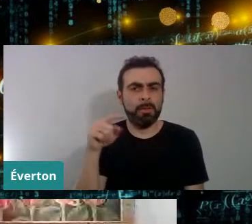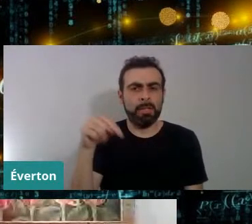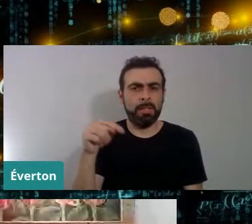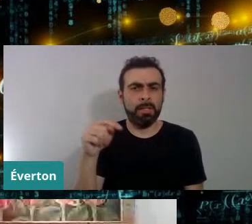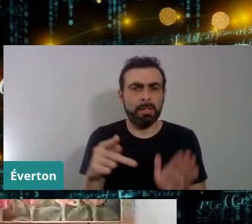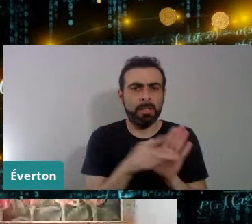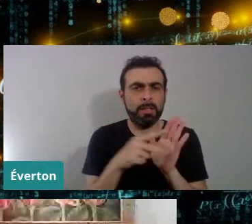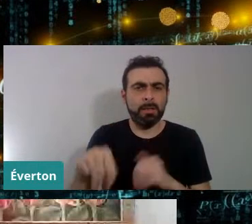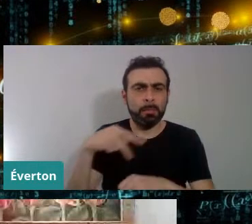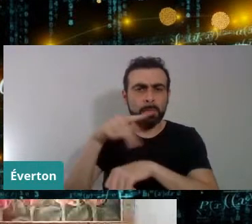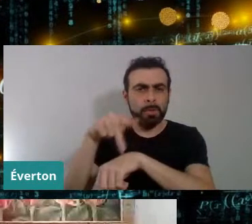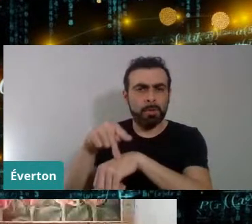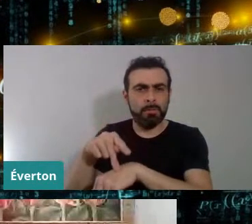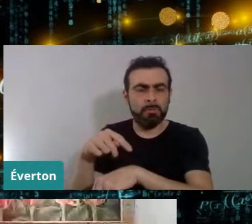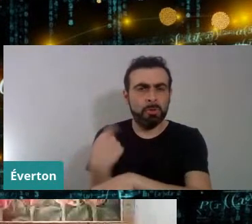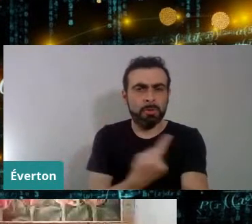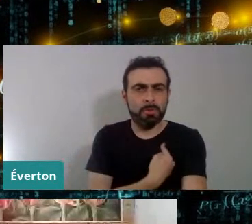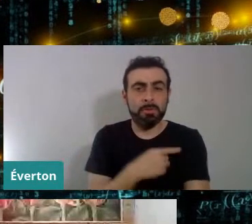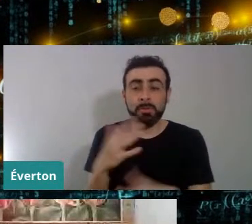que eles